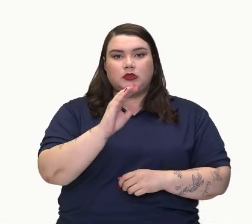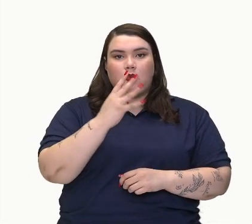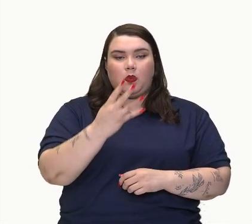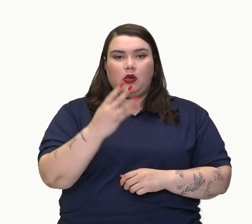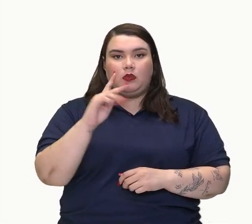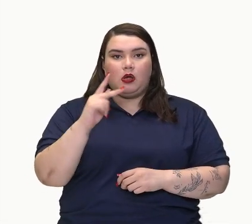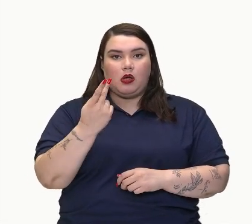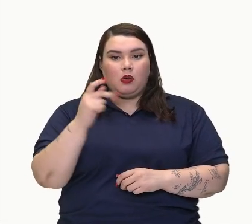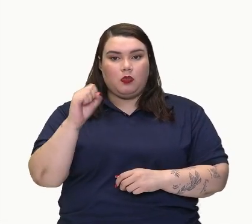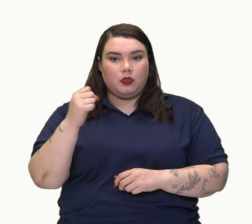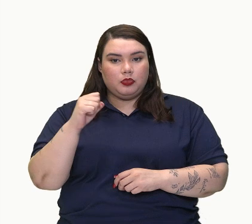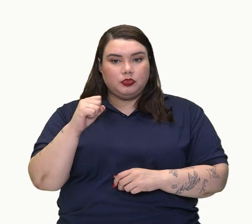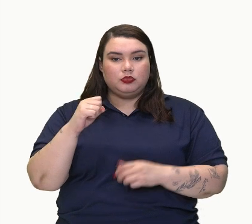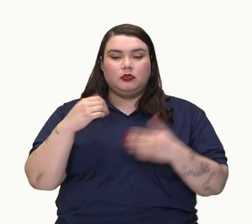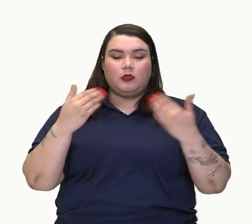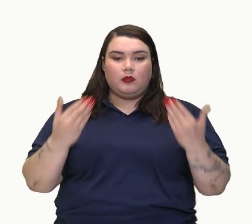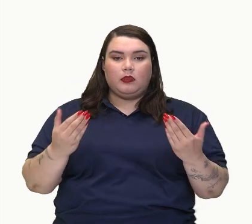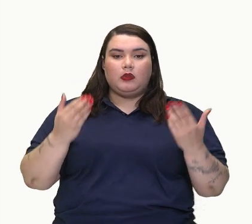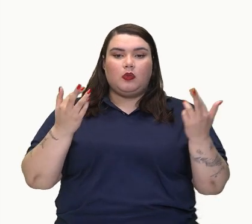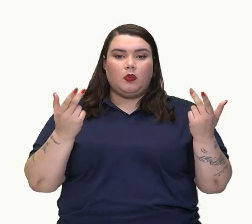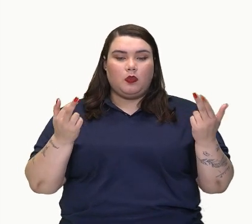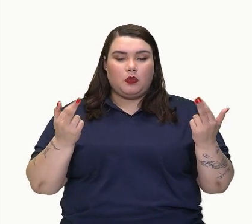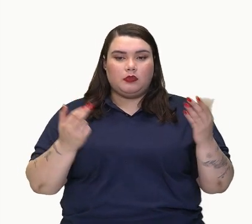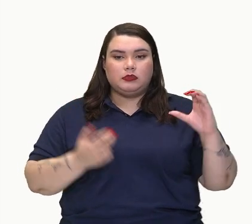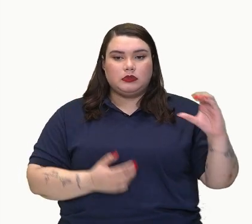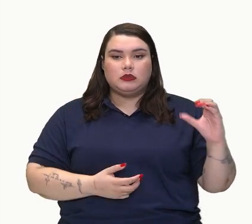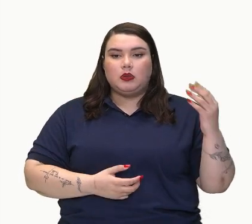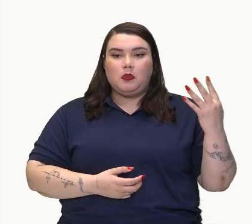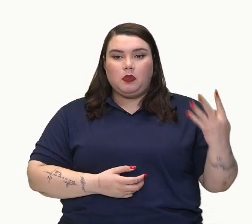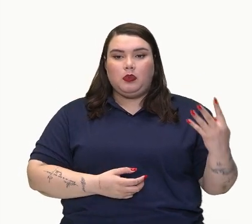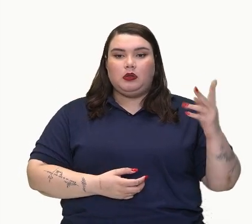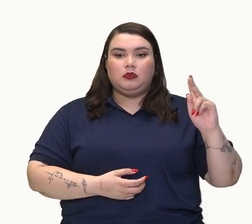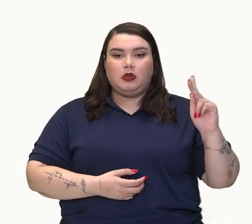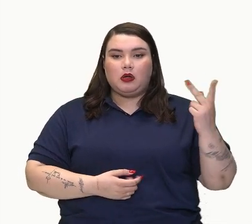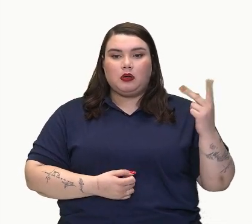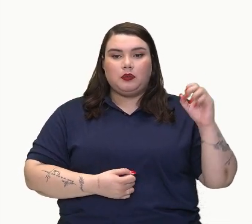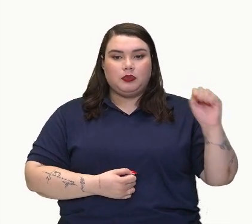C4H8. Aqui eu também vou ter C4H8.